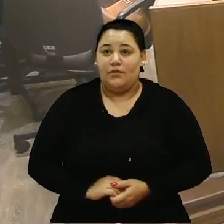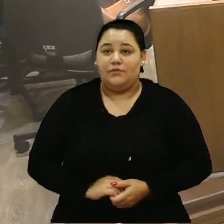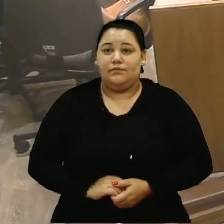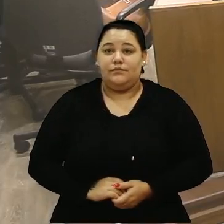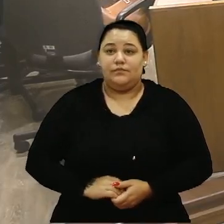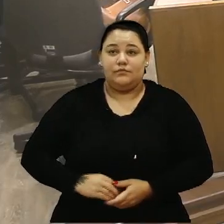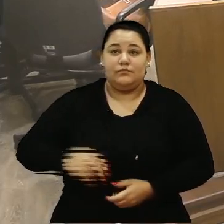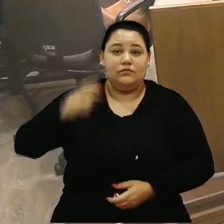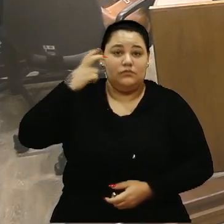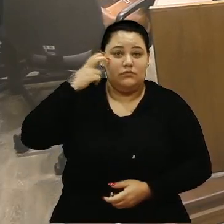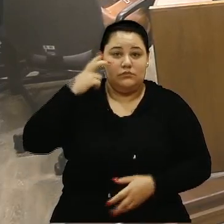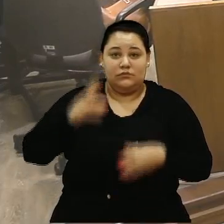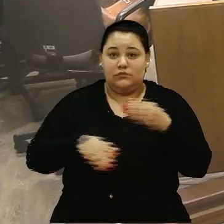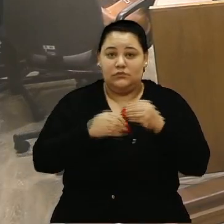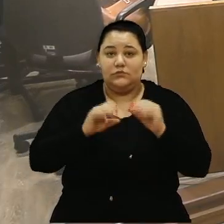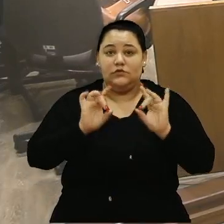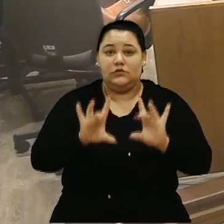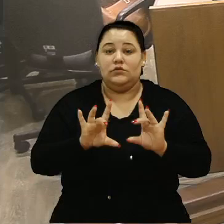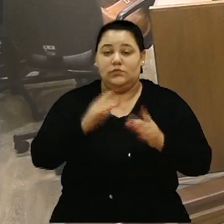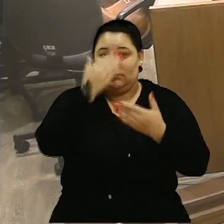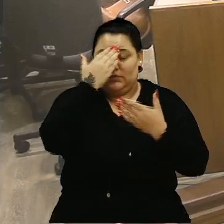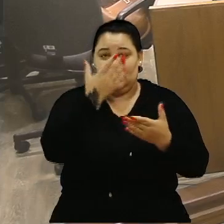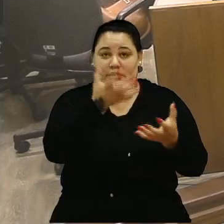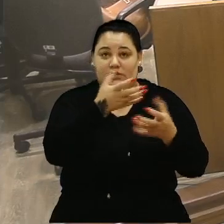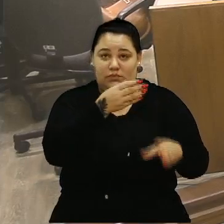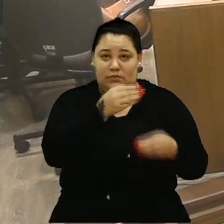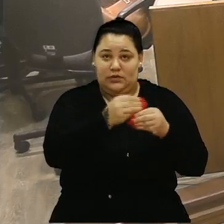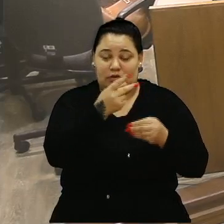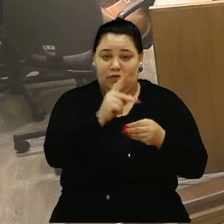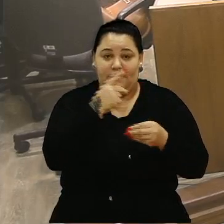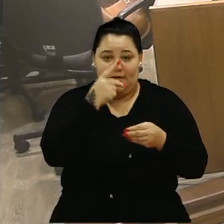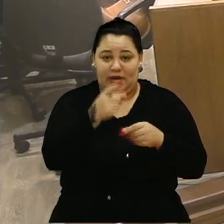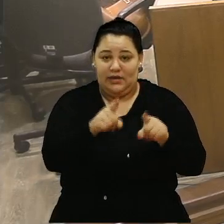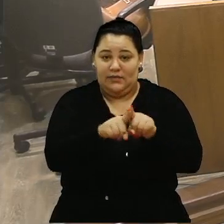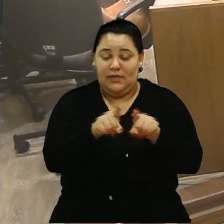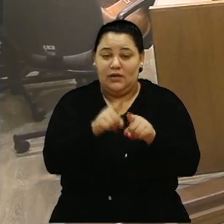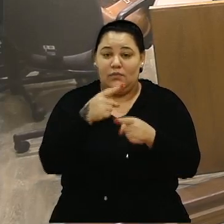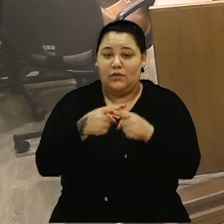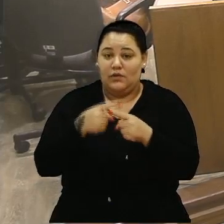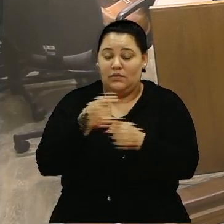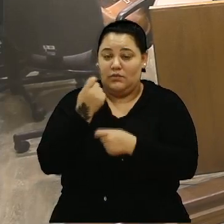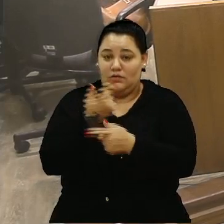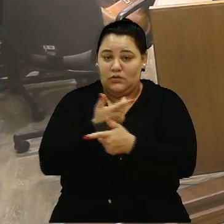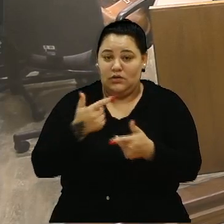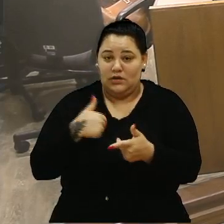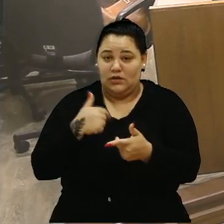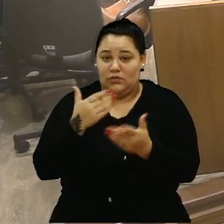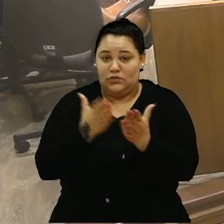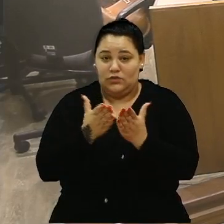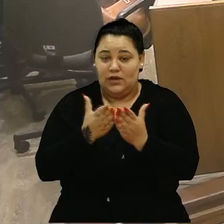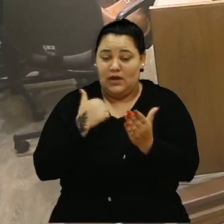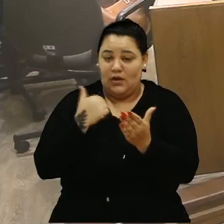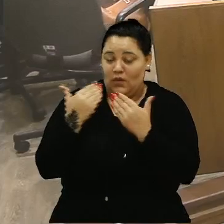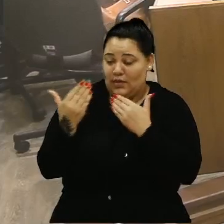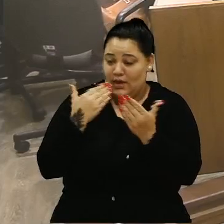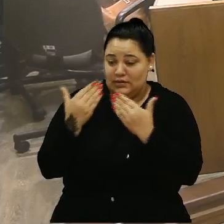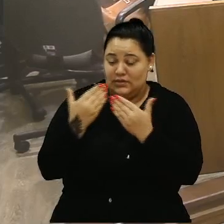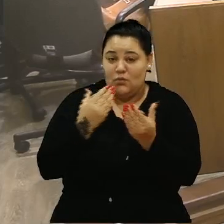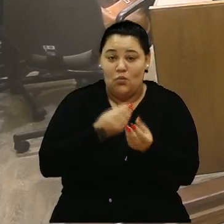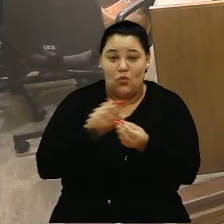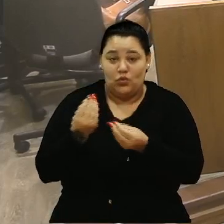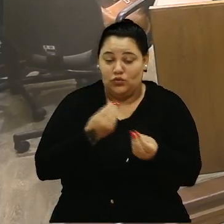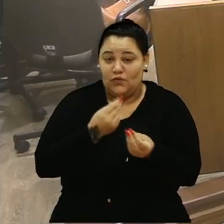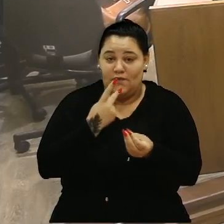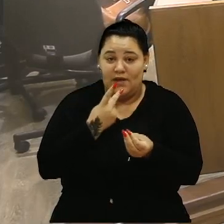Caleb. Eu só queria me somar ao seu comentário, porque foi uma coisa que eu estudei, que eu analisei muito a questão do Elon Musk,